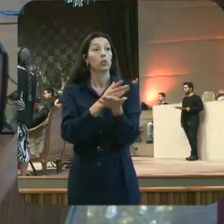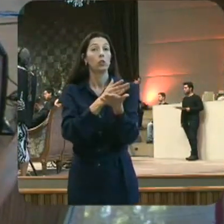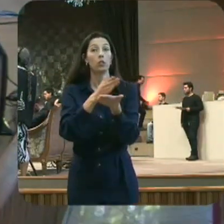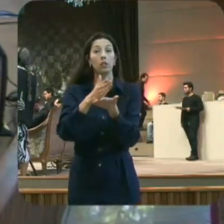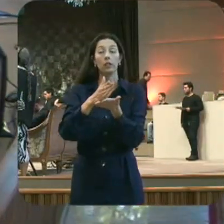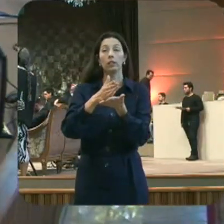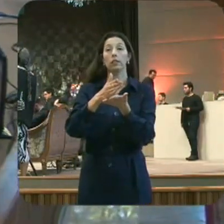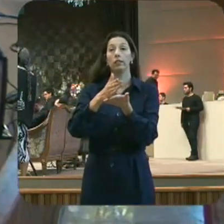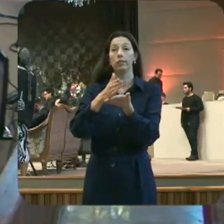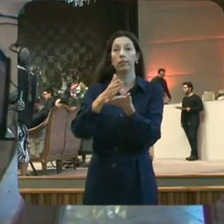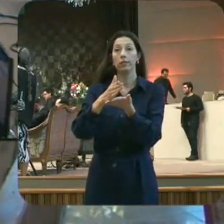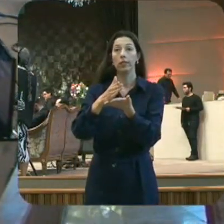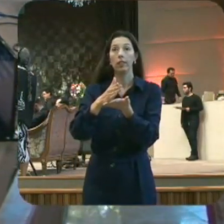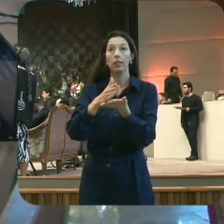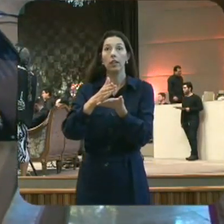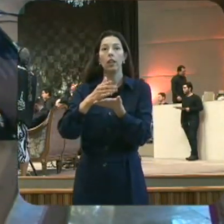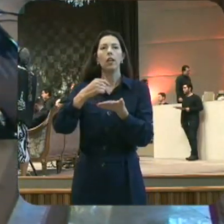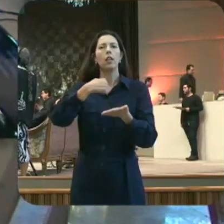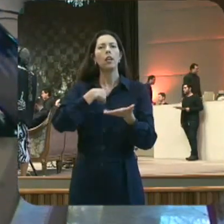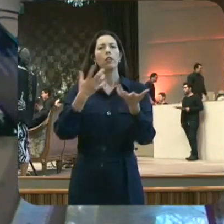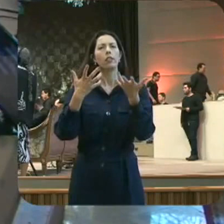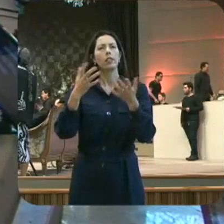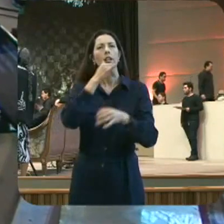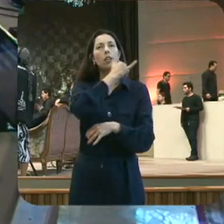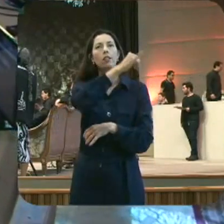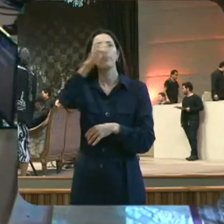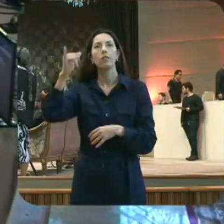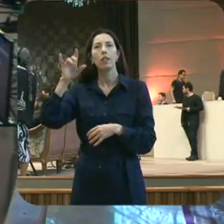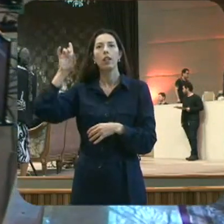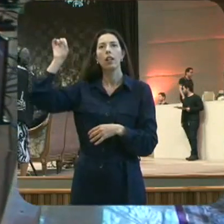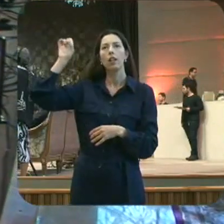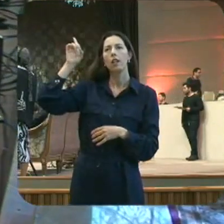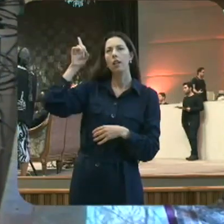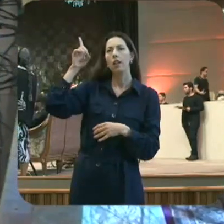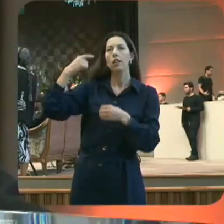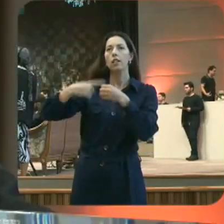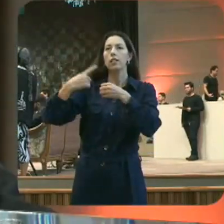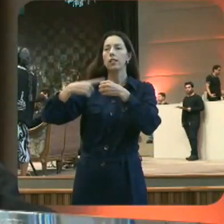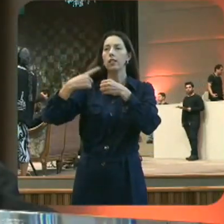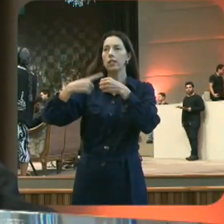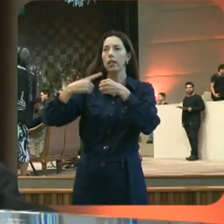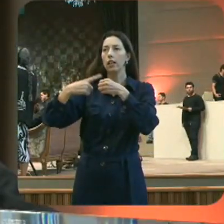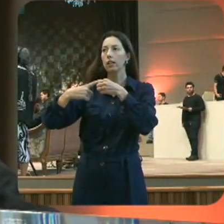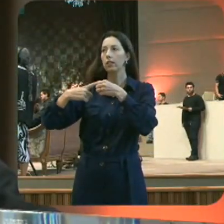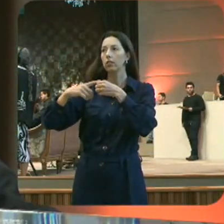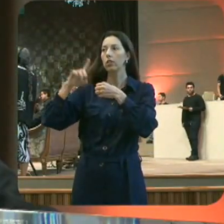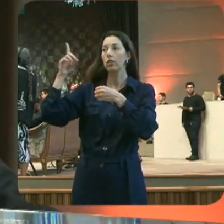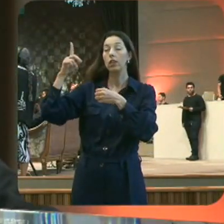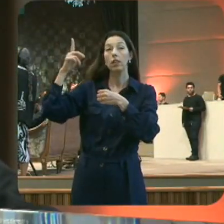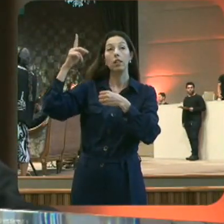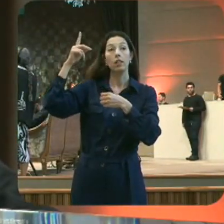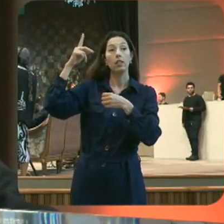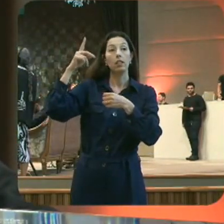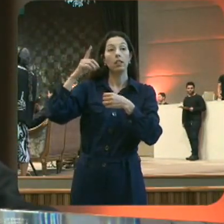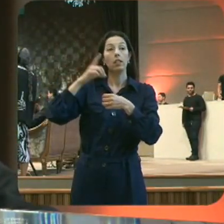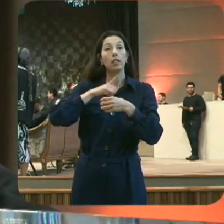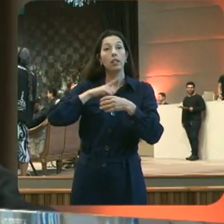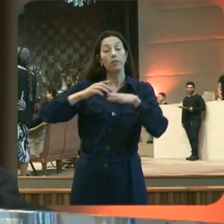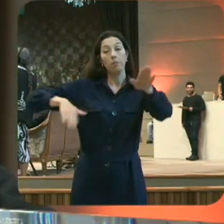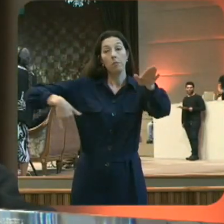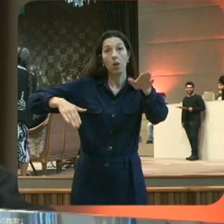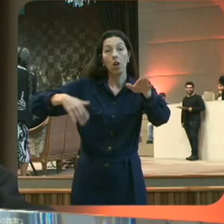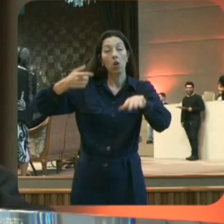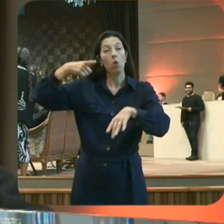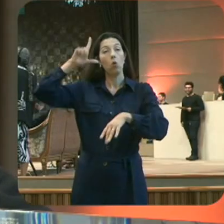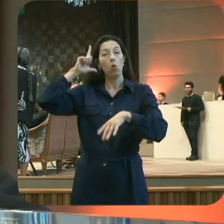saudação da Igreja Batista de Itaqui, lá no município de Guaraqueçaba, no litoral, onde estivemos ontem à